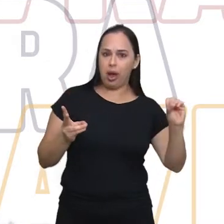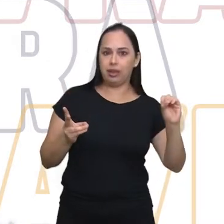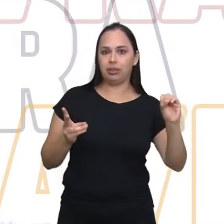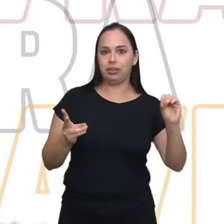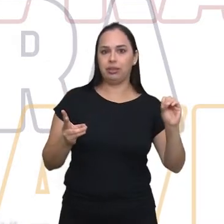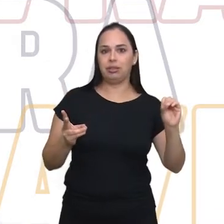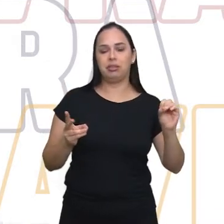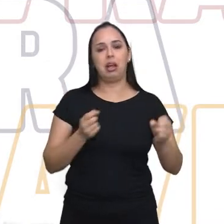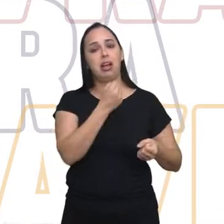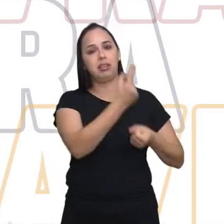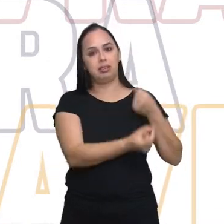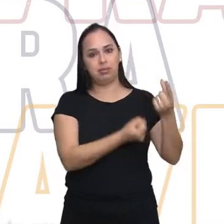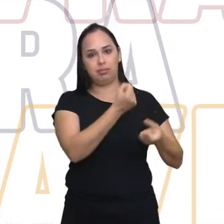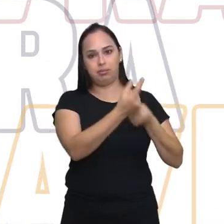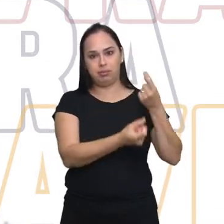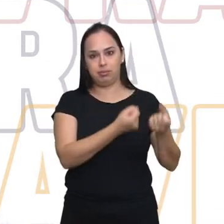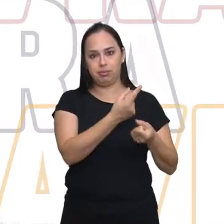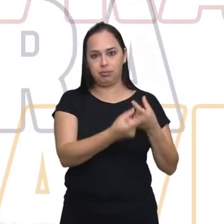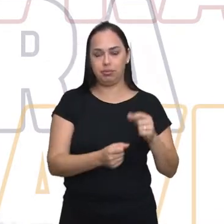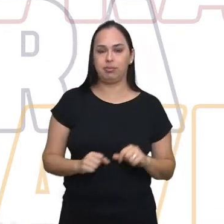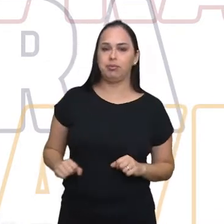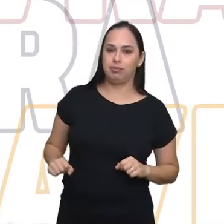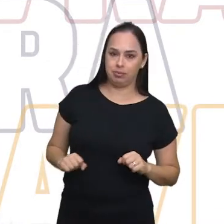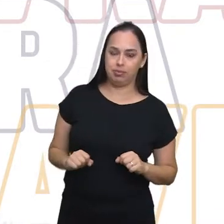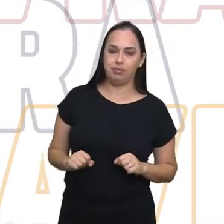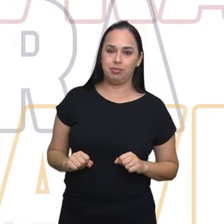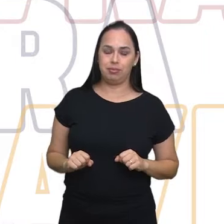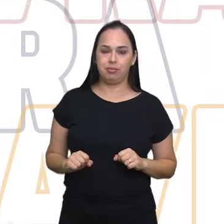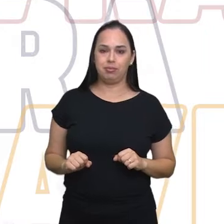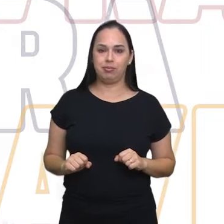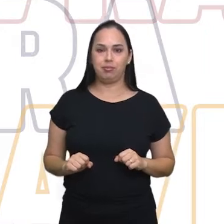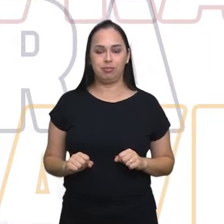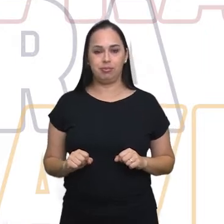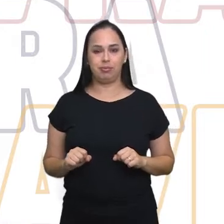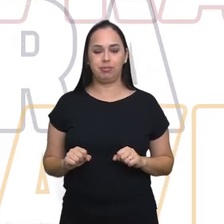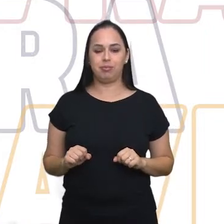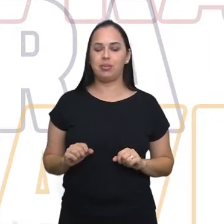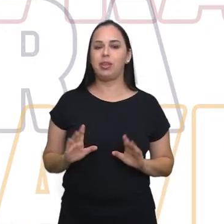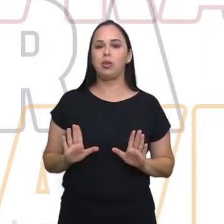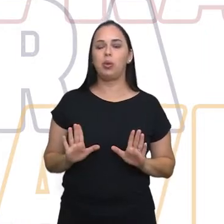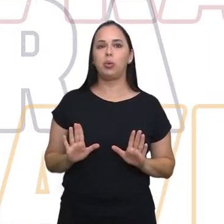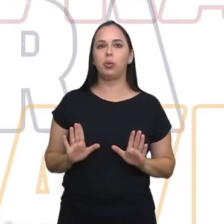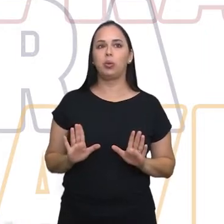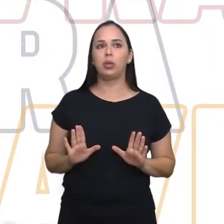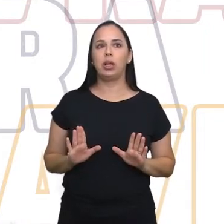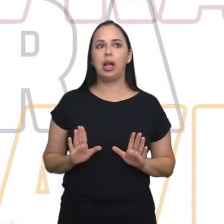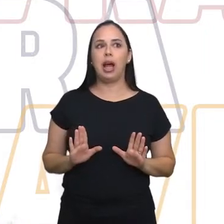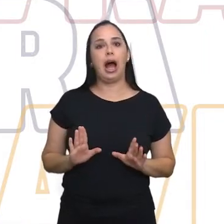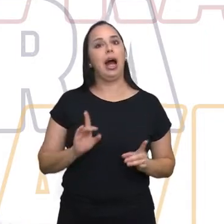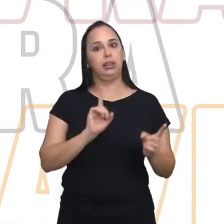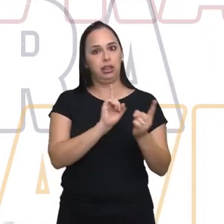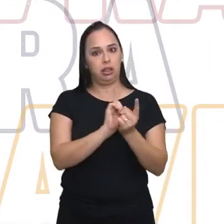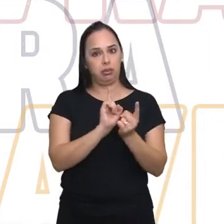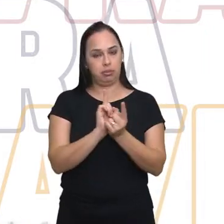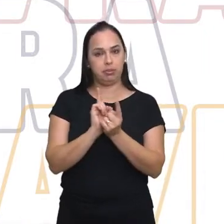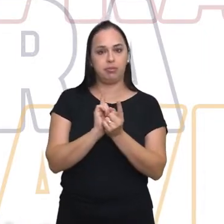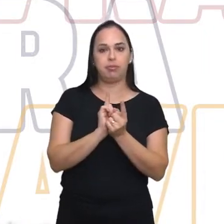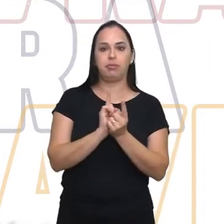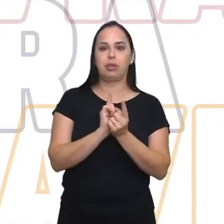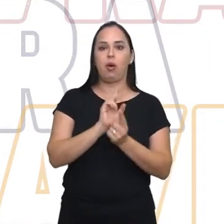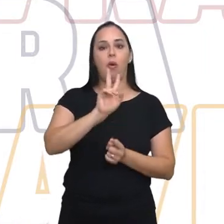40, esporadicamente. nós não atendemos só São José dos